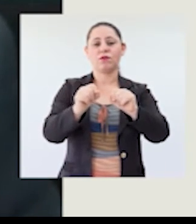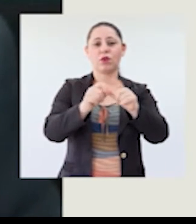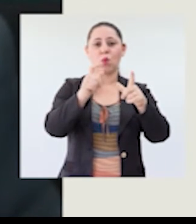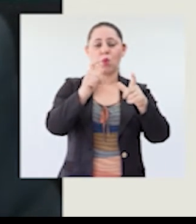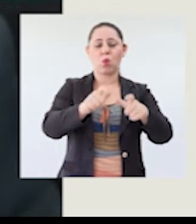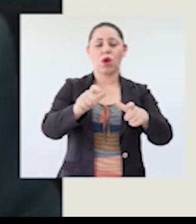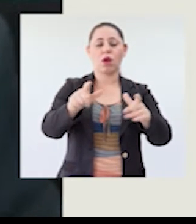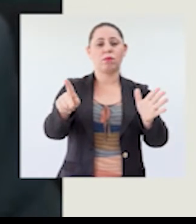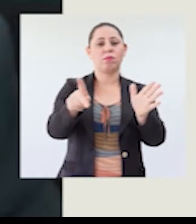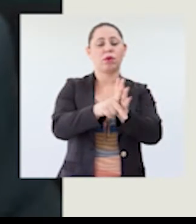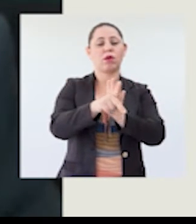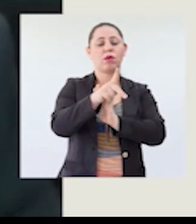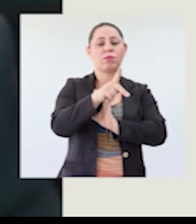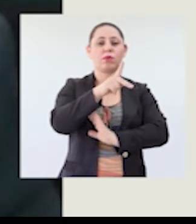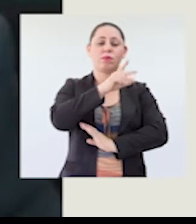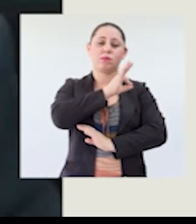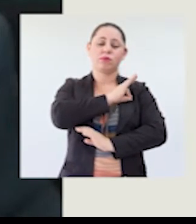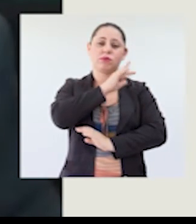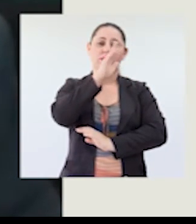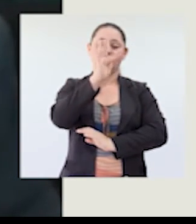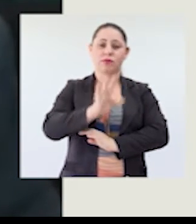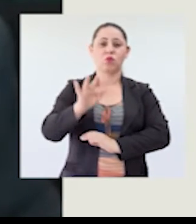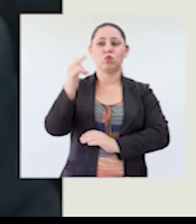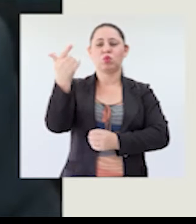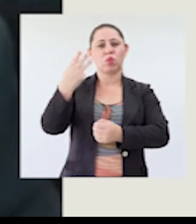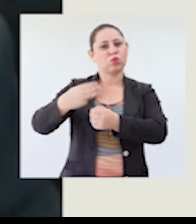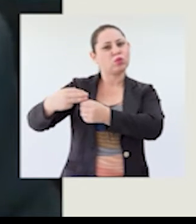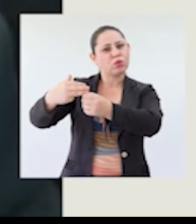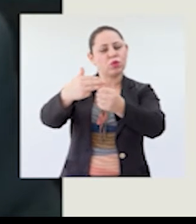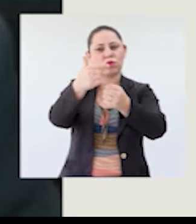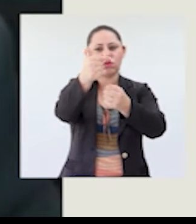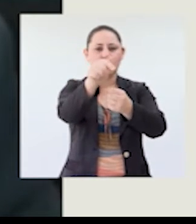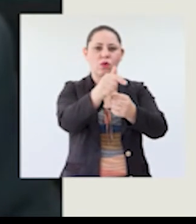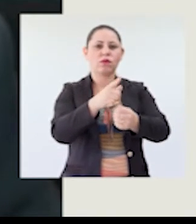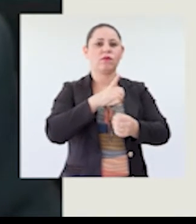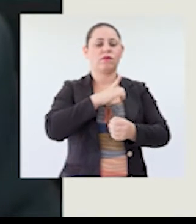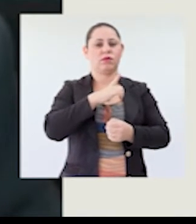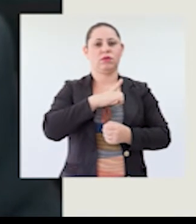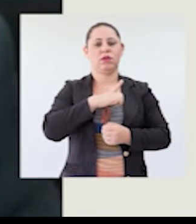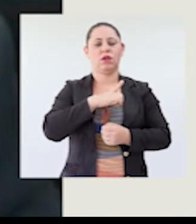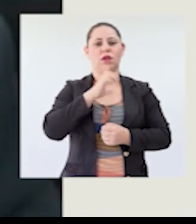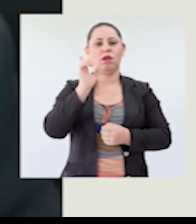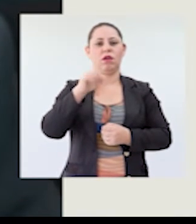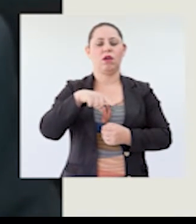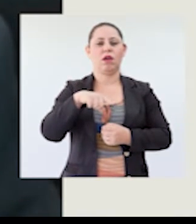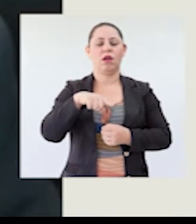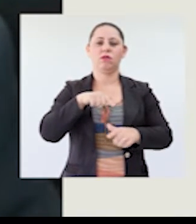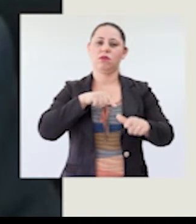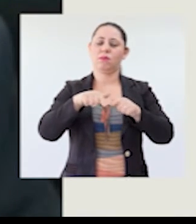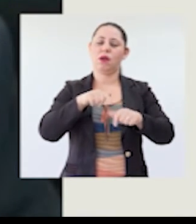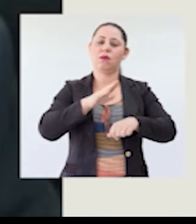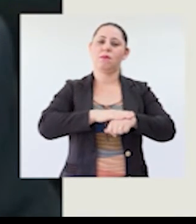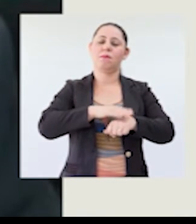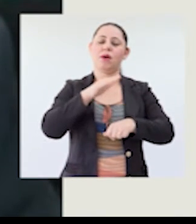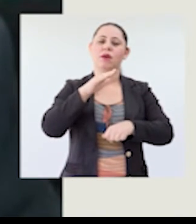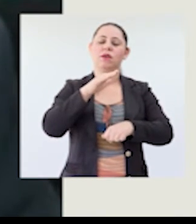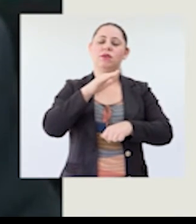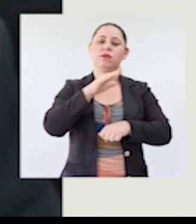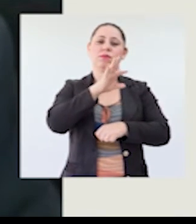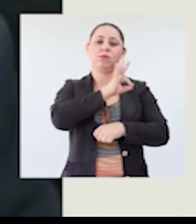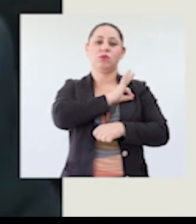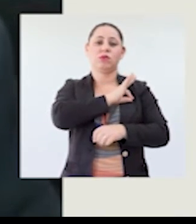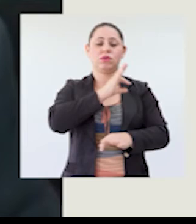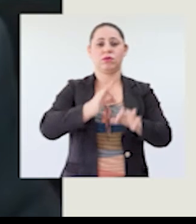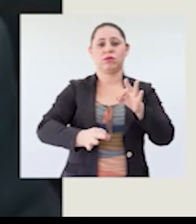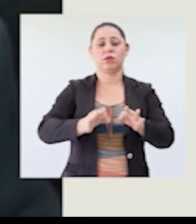nas unidades da Polícia Federal. Nos demais municípios, sim, nós teremos uma atuação mais típica de polícia